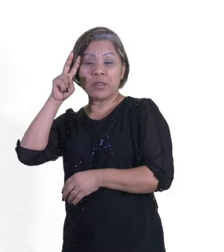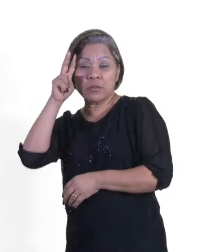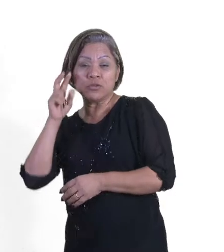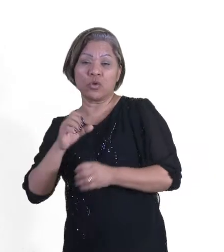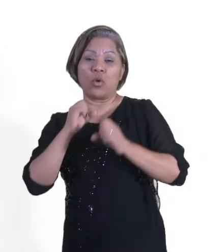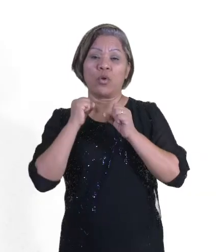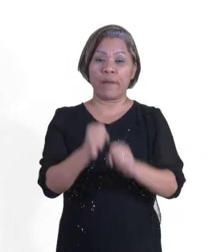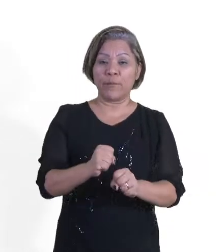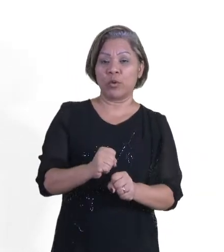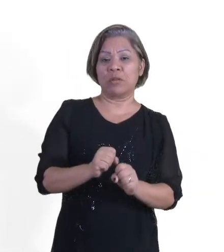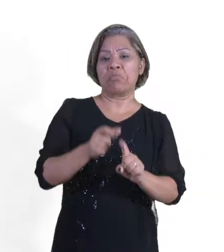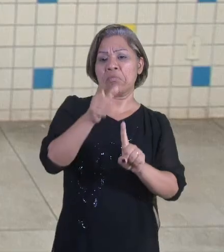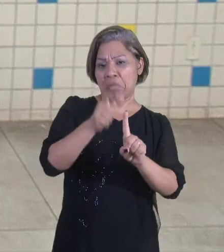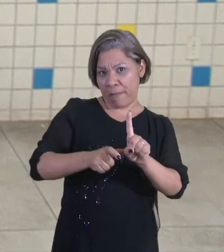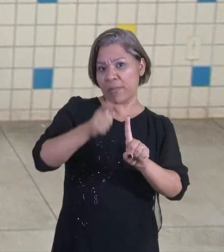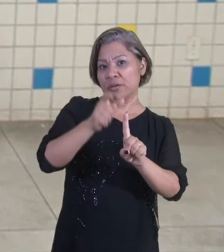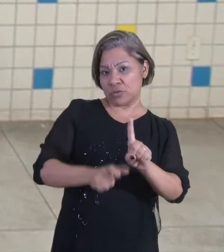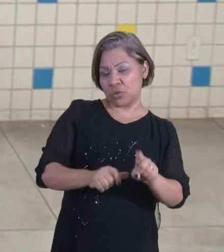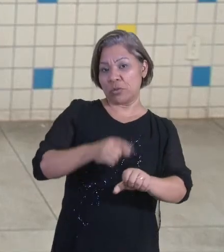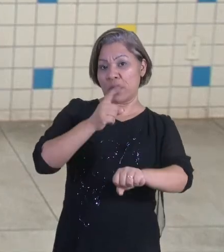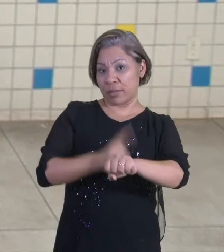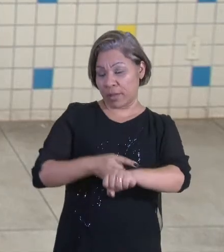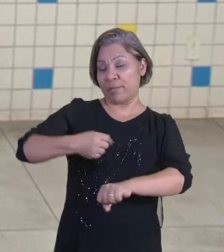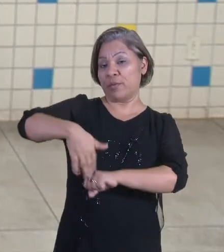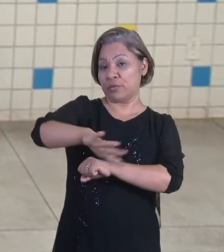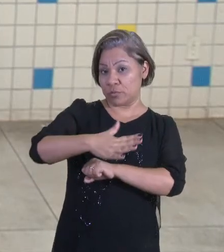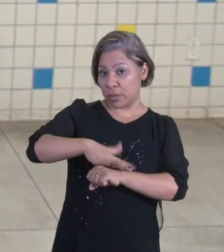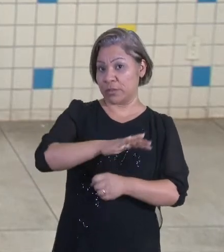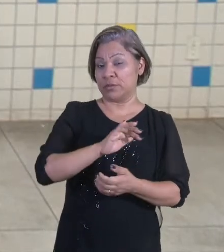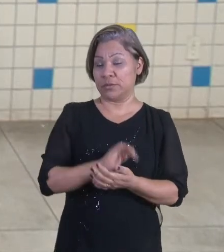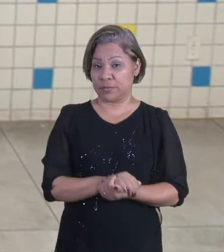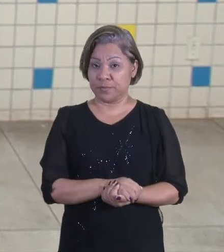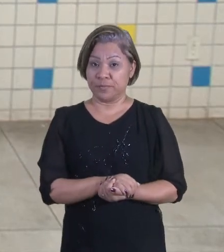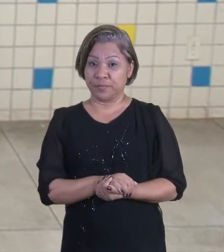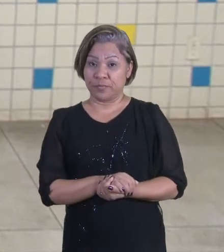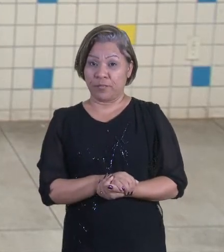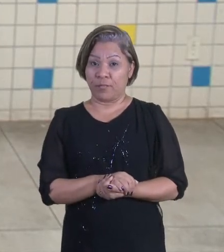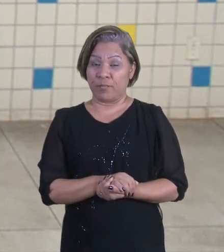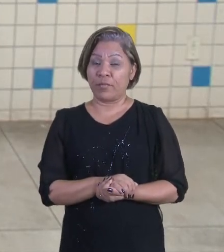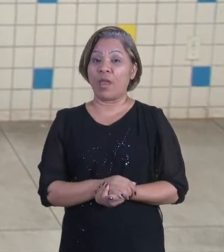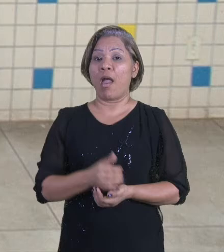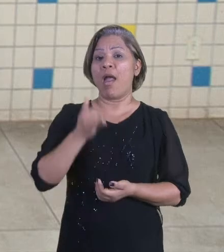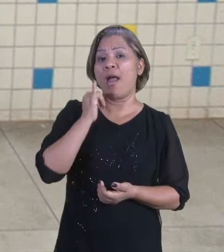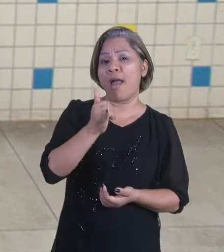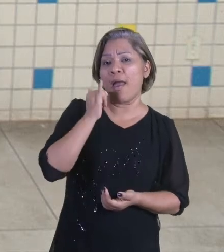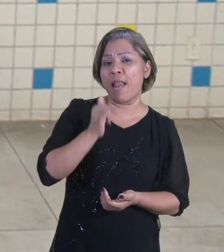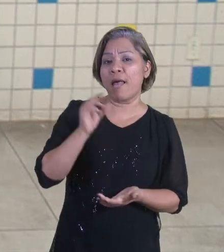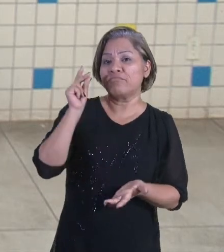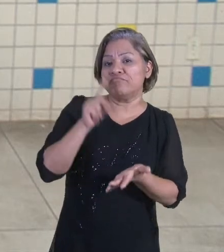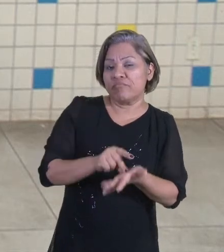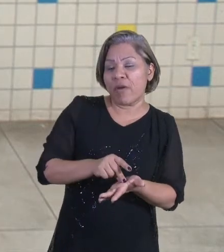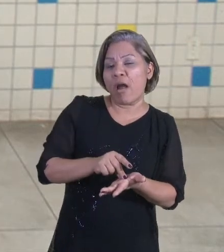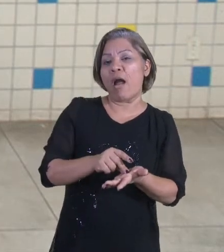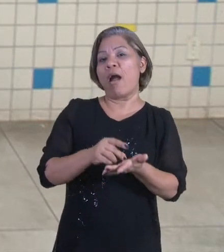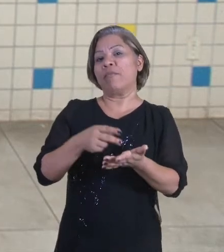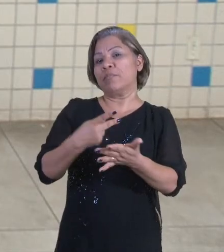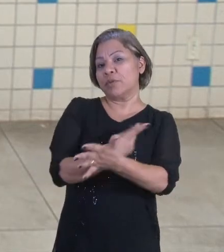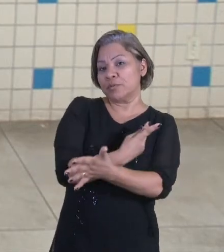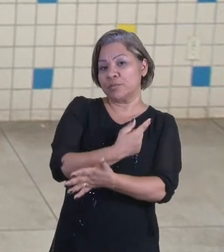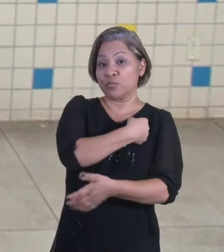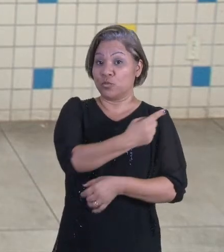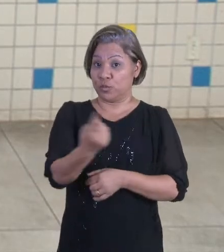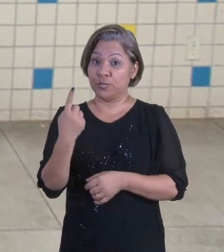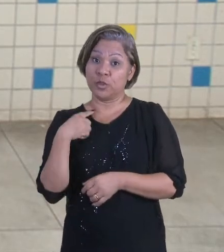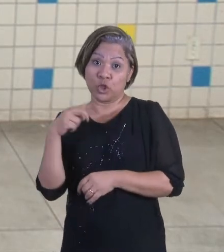diz, crônica histórica vai relatar fatos e acontecimentos da história, que ocorreu no período da nossa